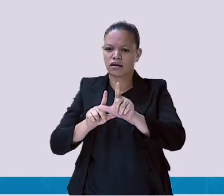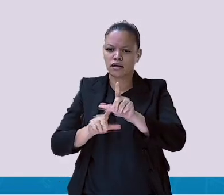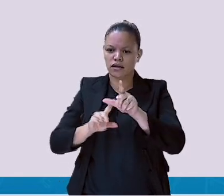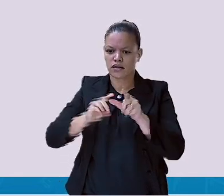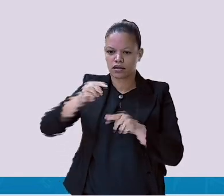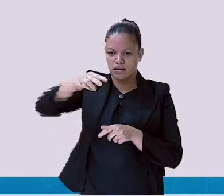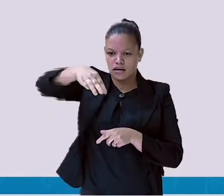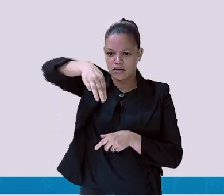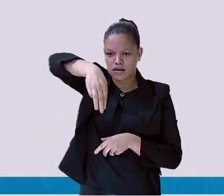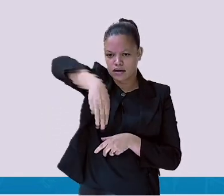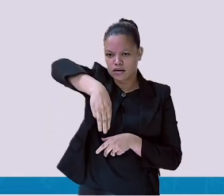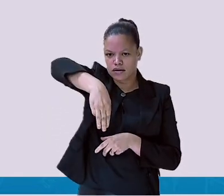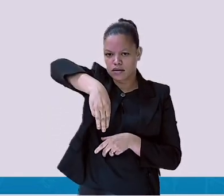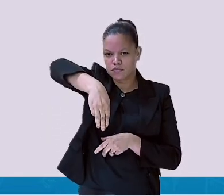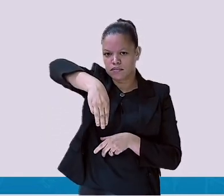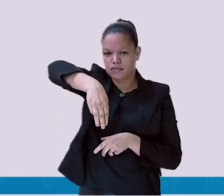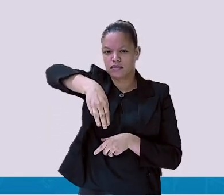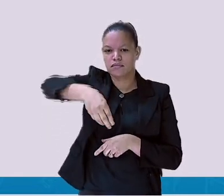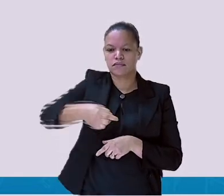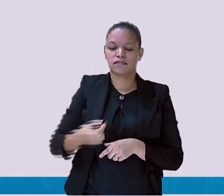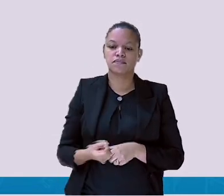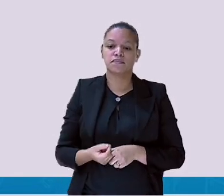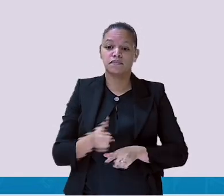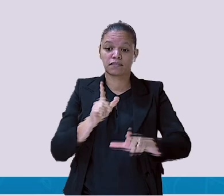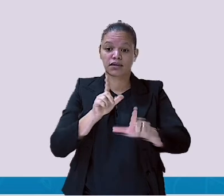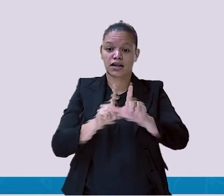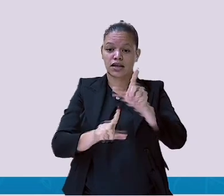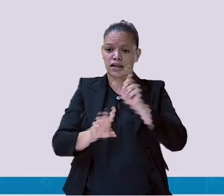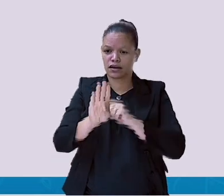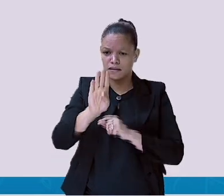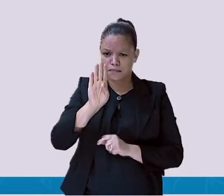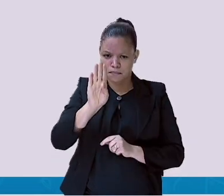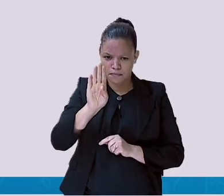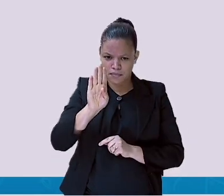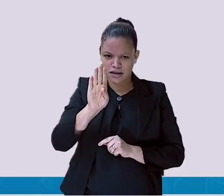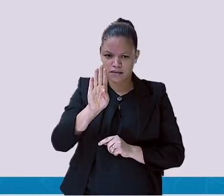Tá? Letra B. Unidade